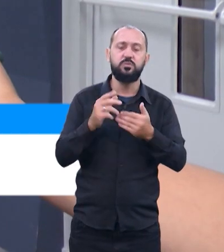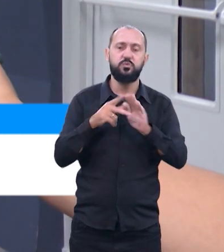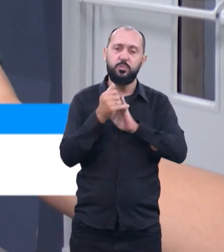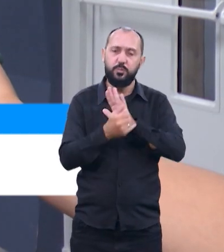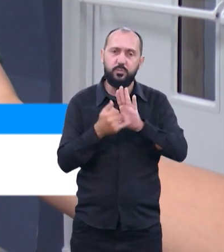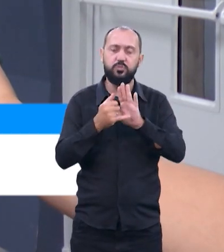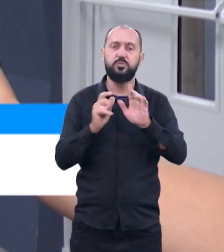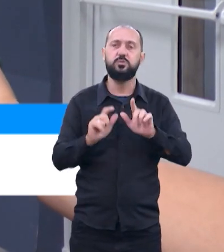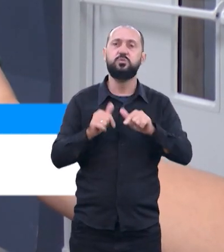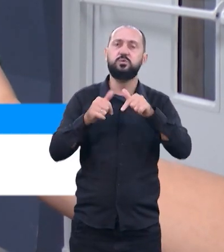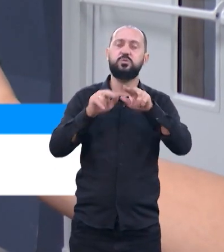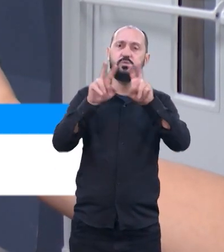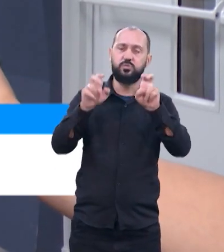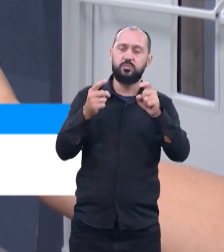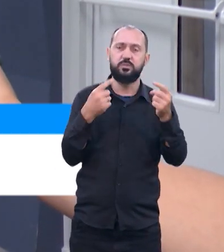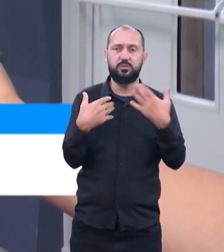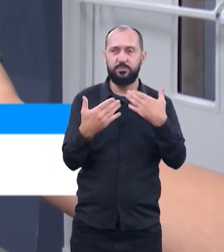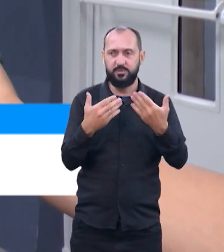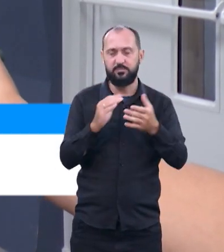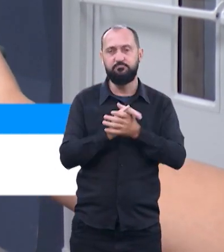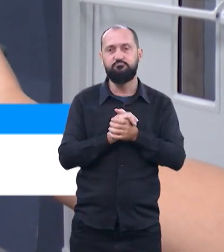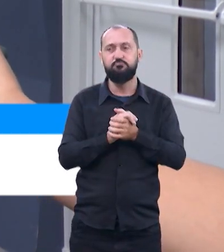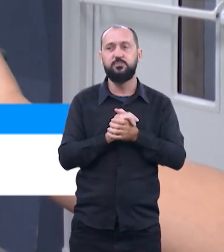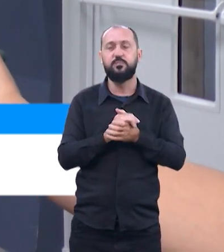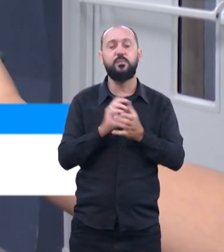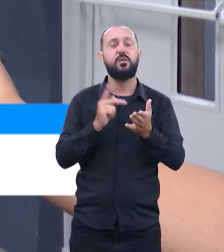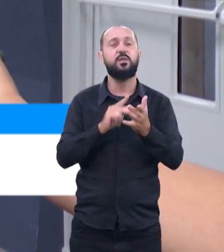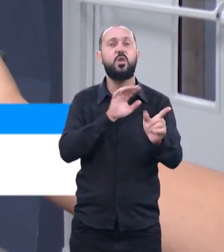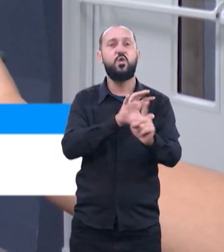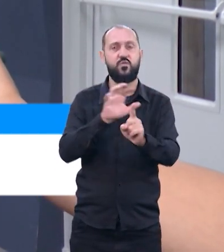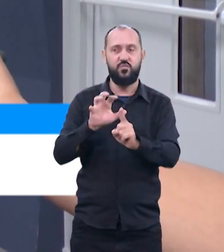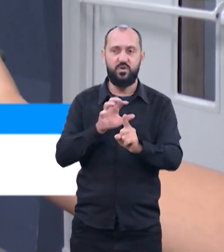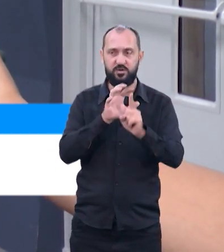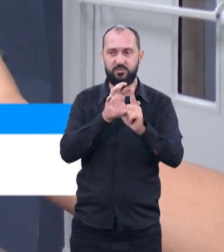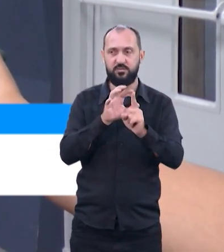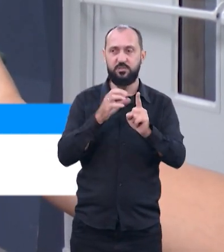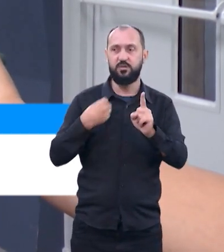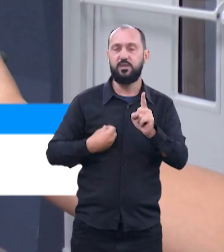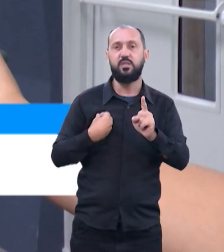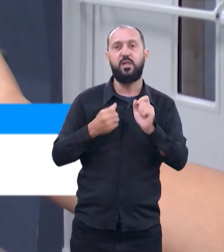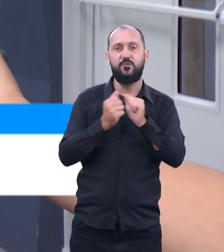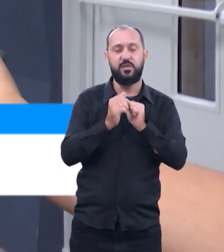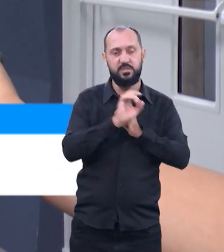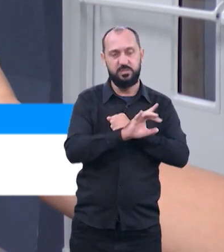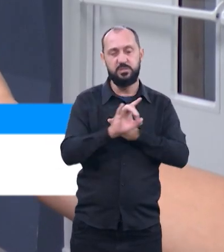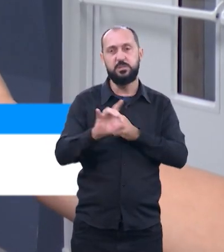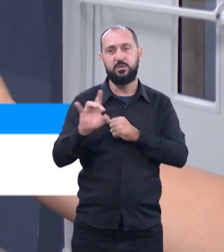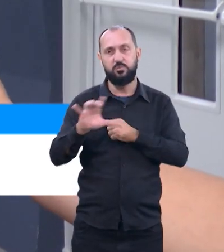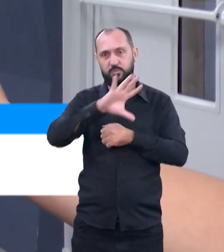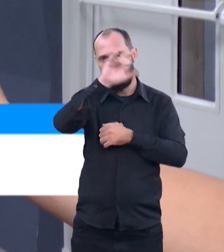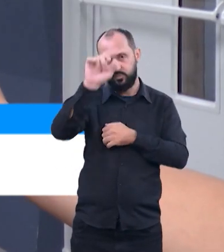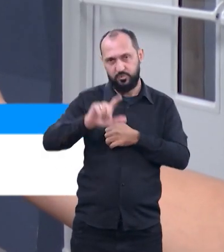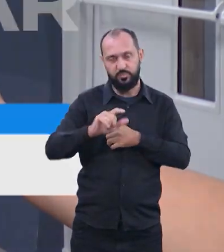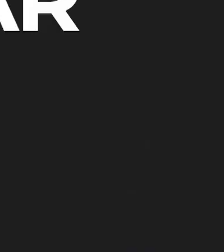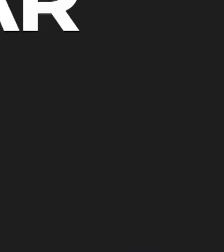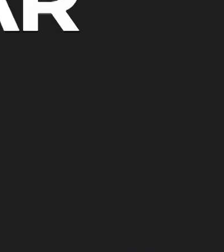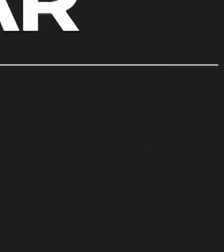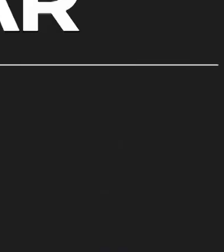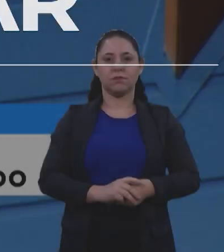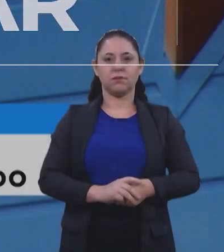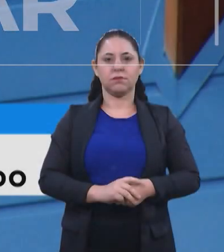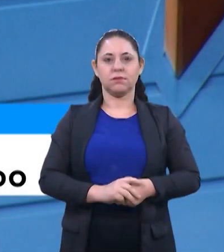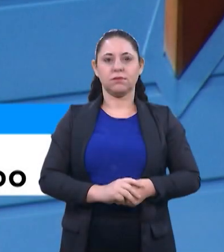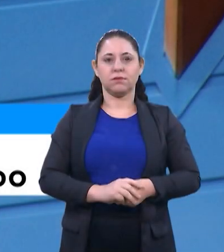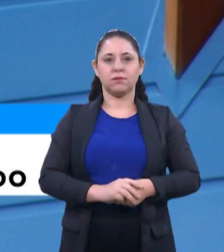de projeto, de assuntos que estão sendo debatidos e que interfere na vida de cada cidadão sul-mato-grossense.